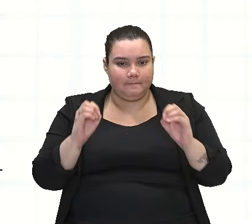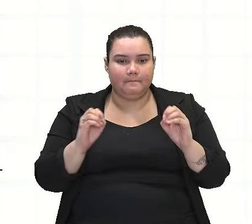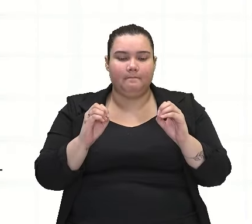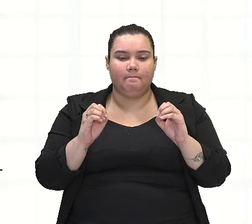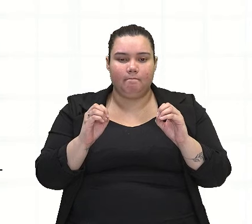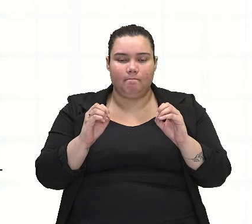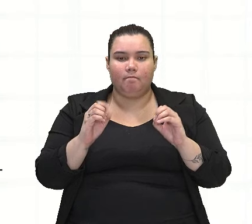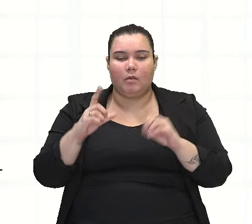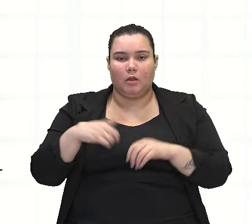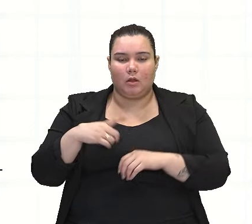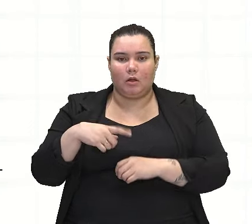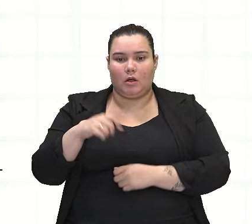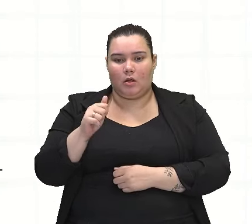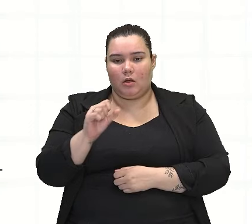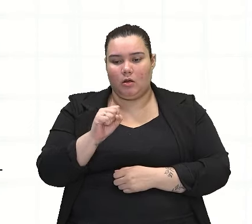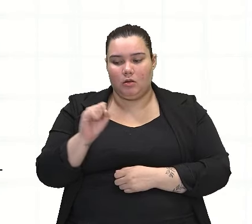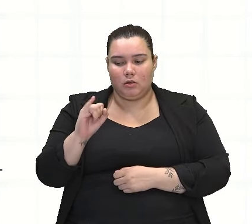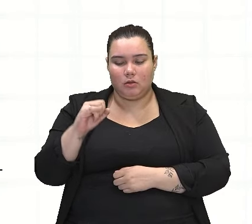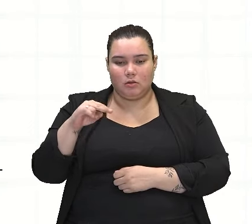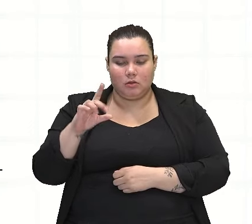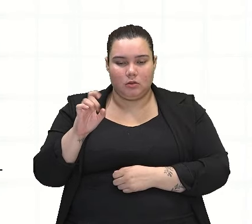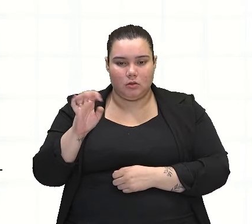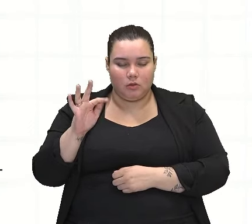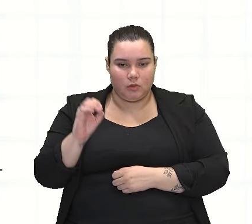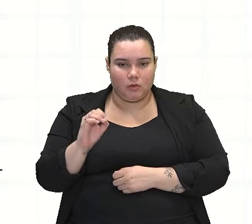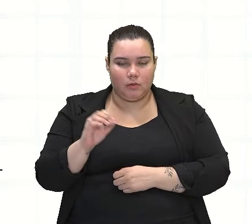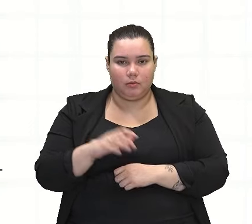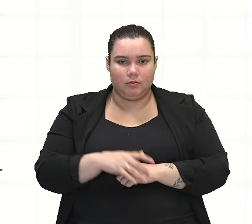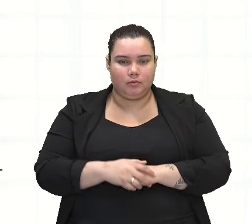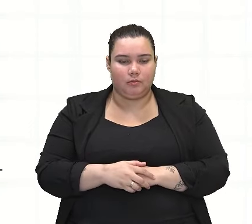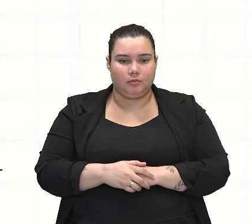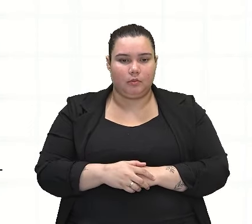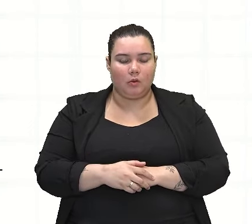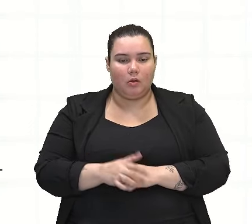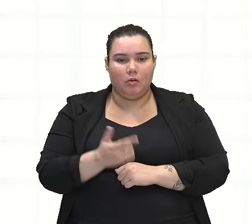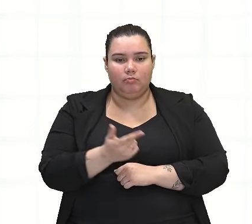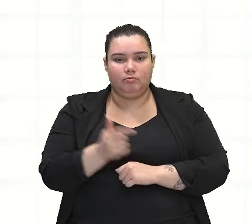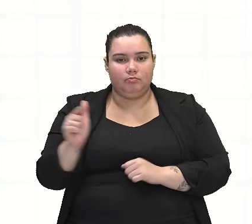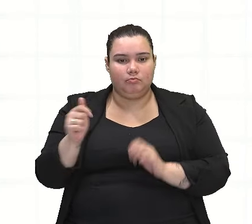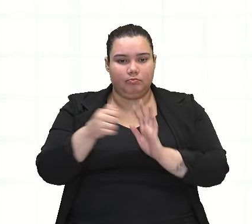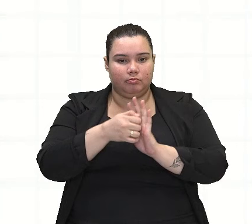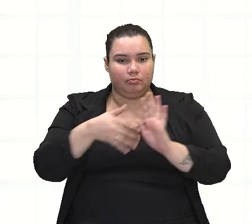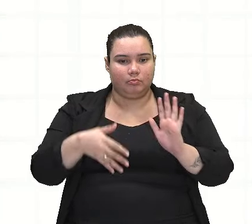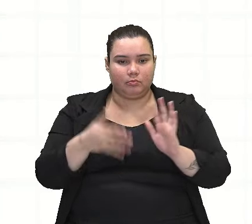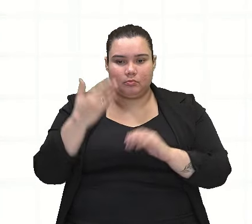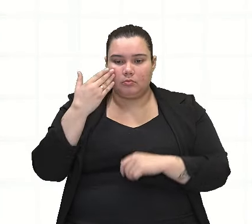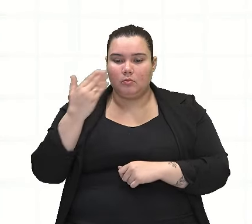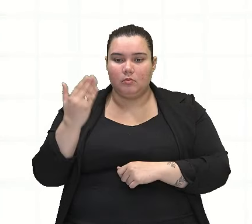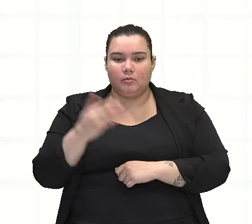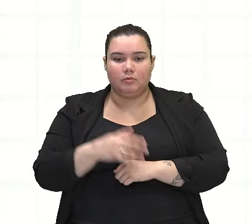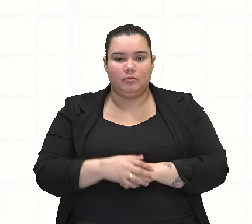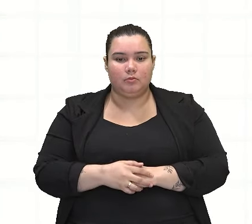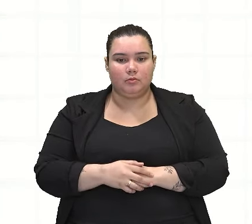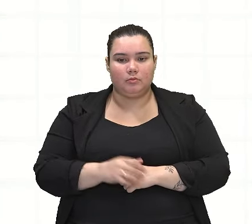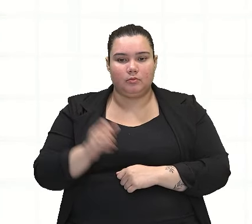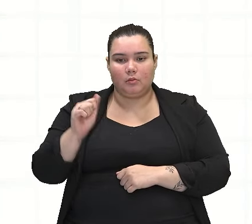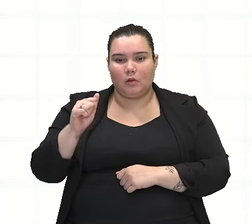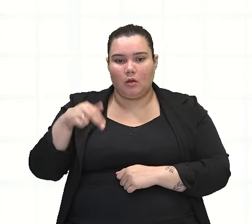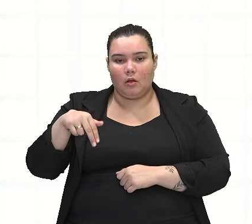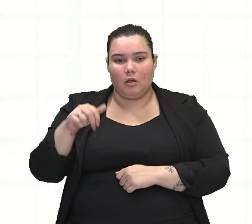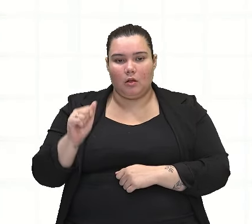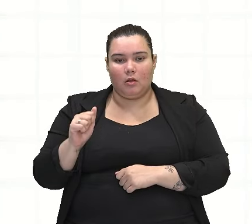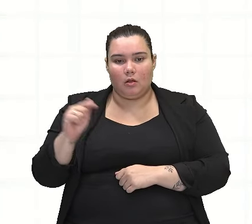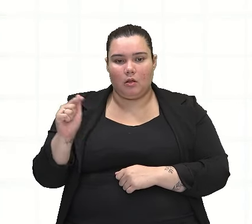um assíndeto. Vamos seguir para a próxima figura de linguagem. Anáfora. O que é a